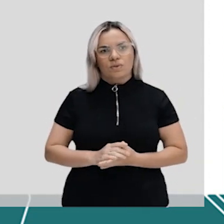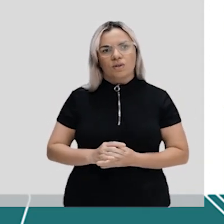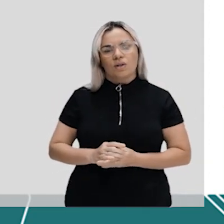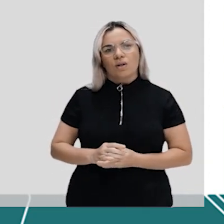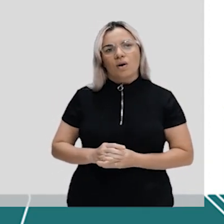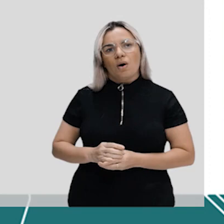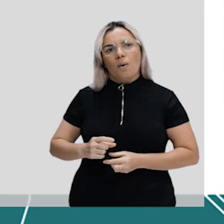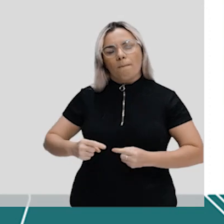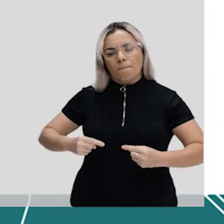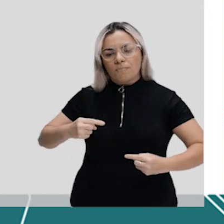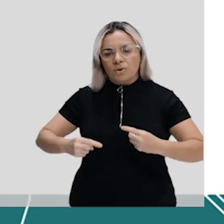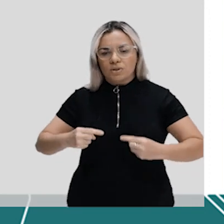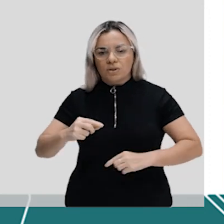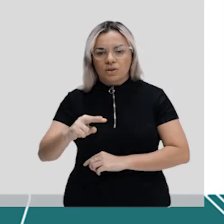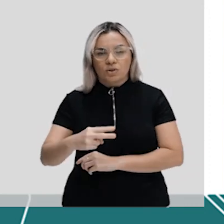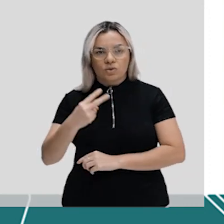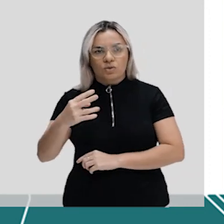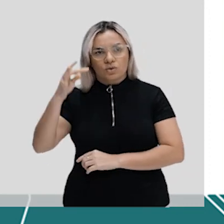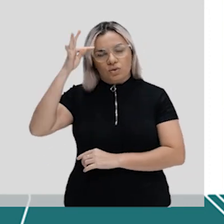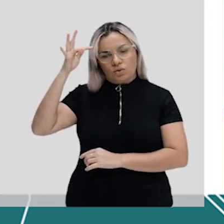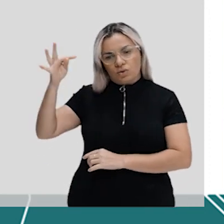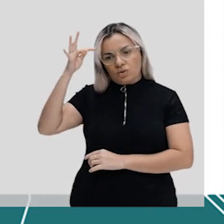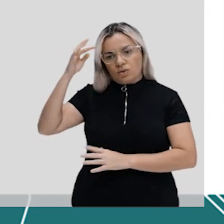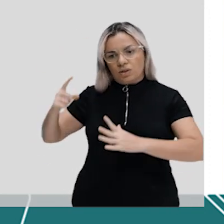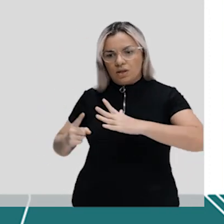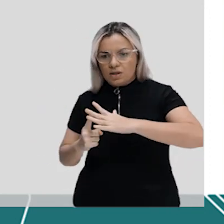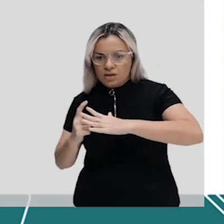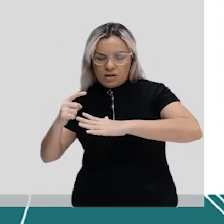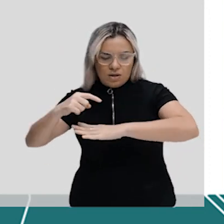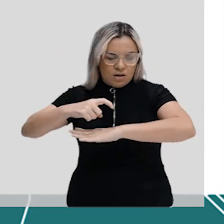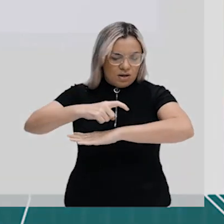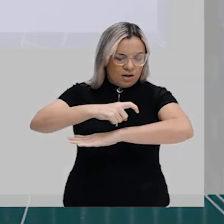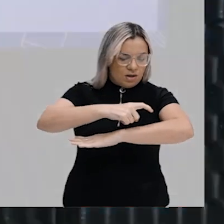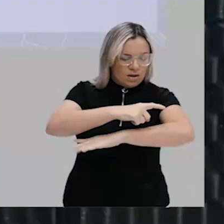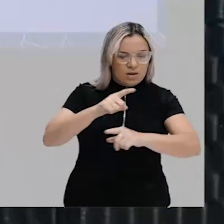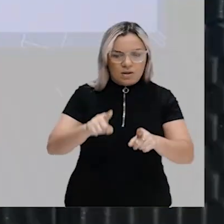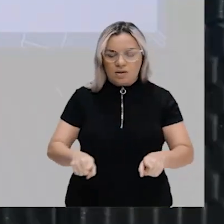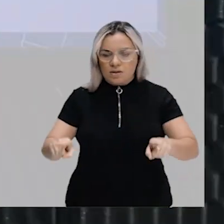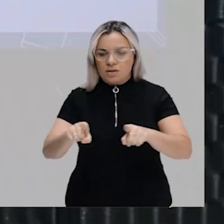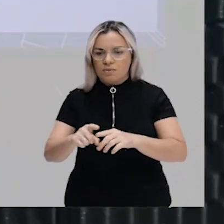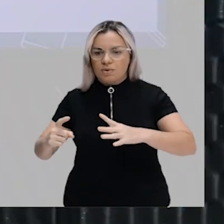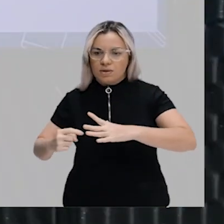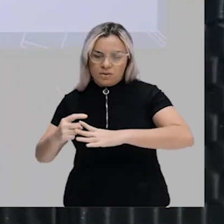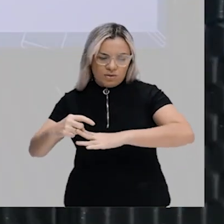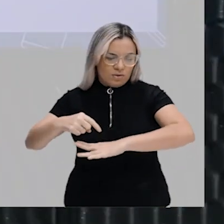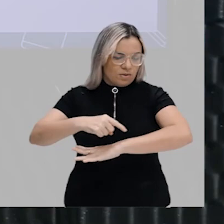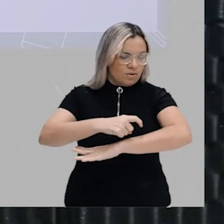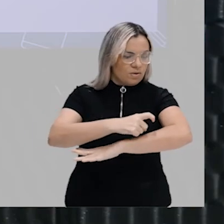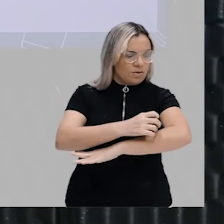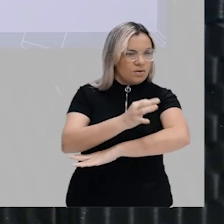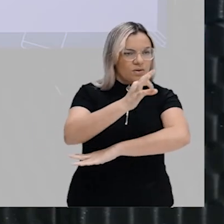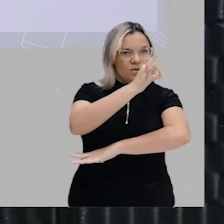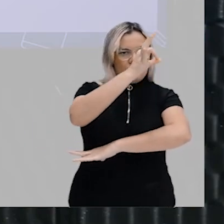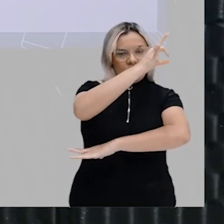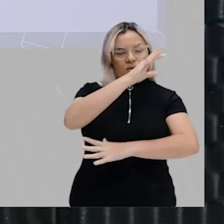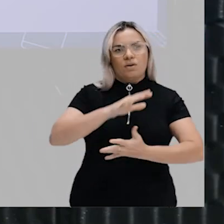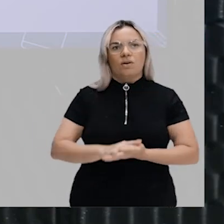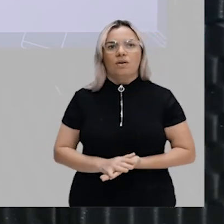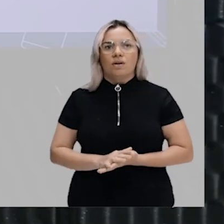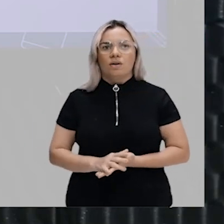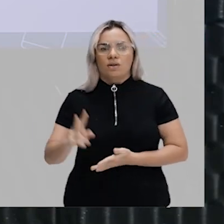as duas teorias, teoria da abiogênese e teoria da biogênese. Tá? Lembrando que